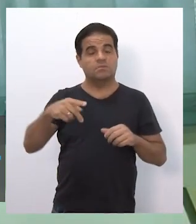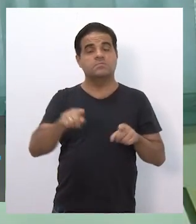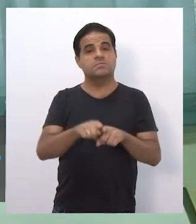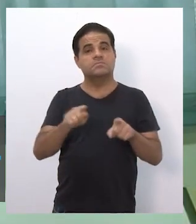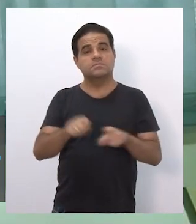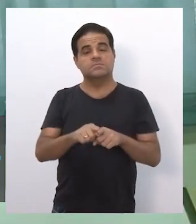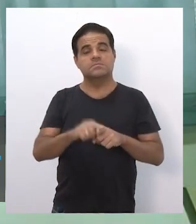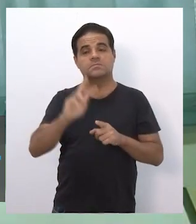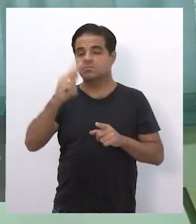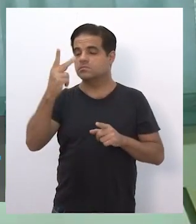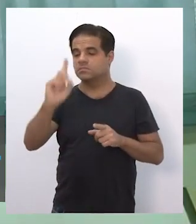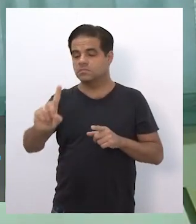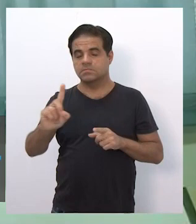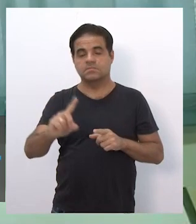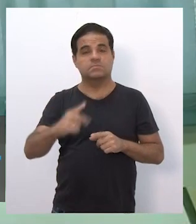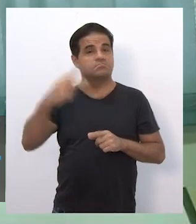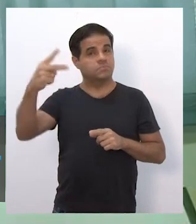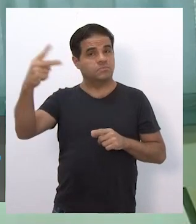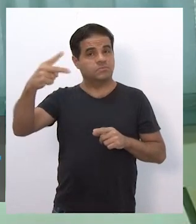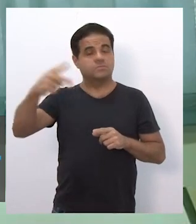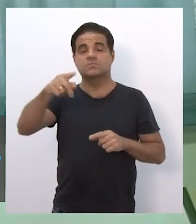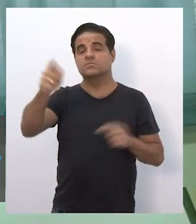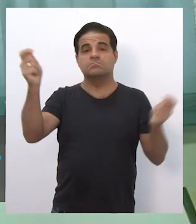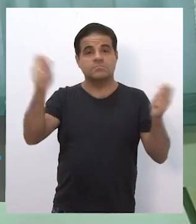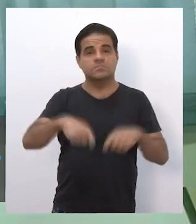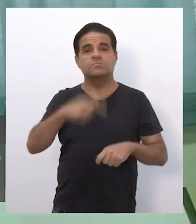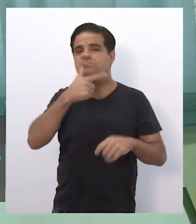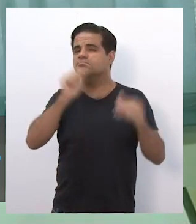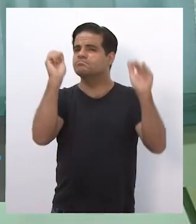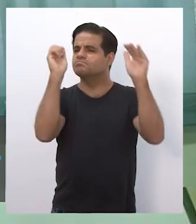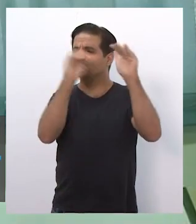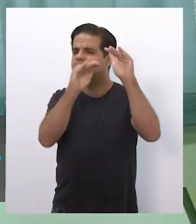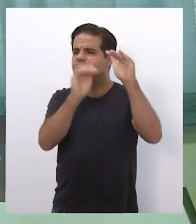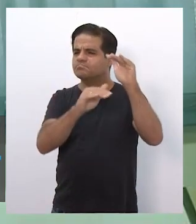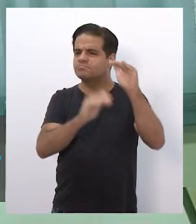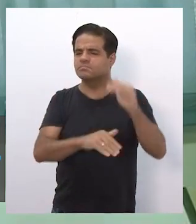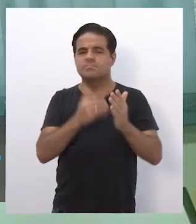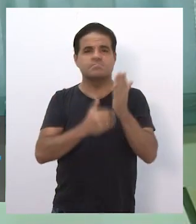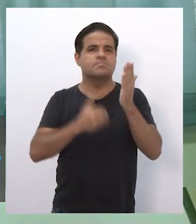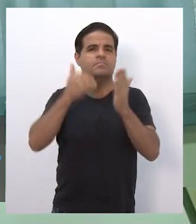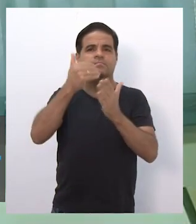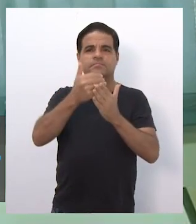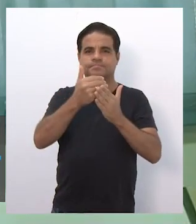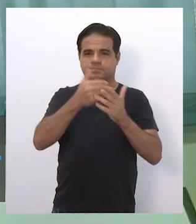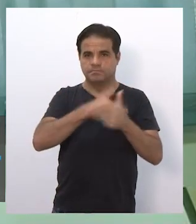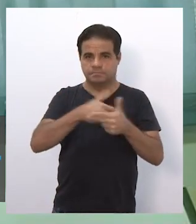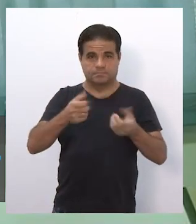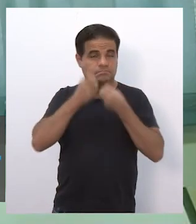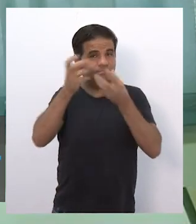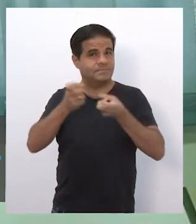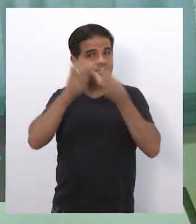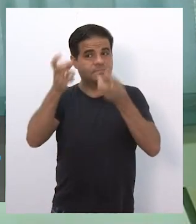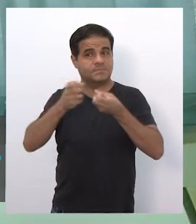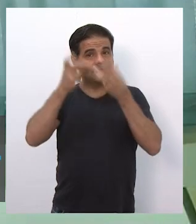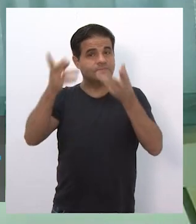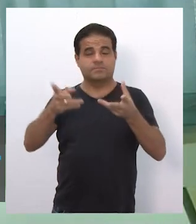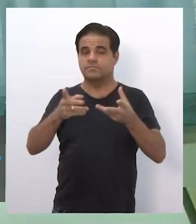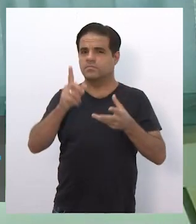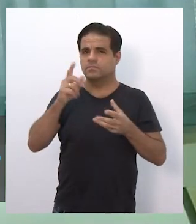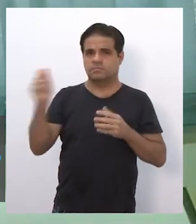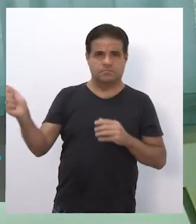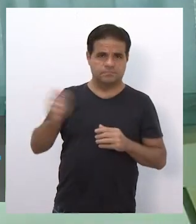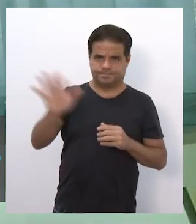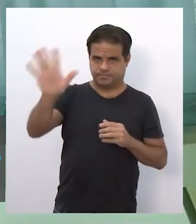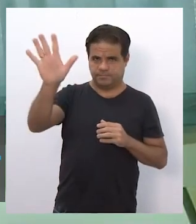tem um HD secundário, que você consegue armazenar muito maior, né, as informações, e ele não é tão